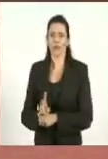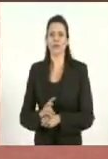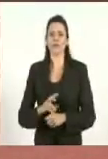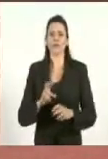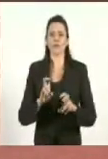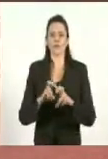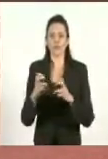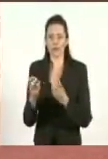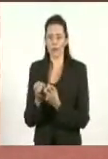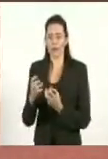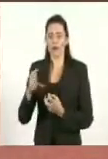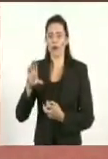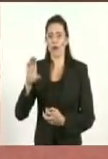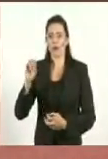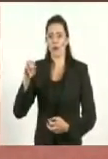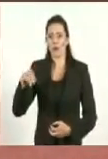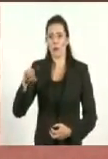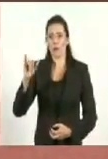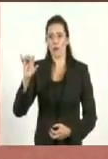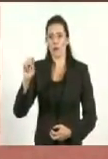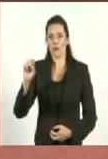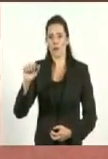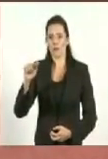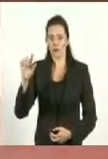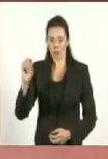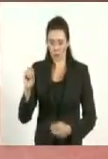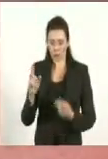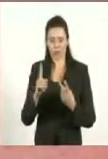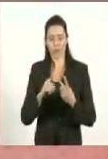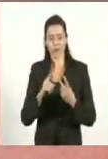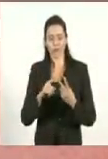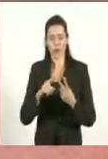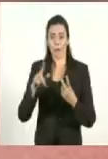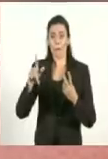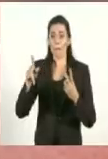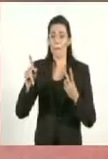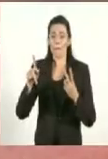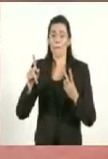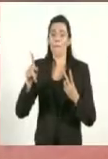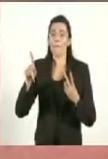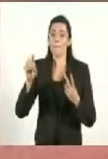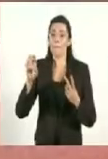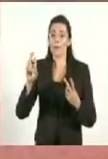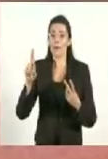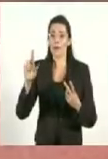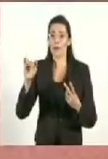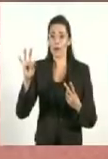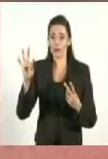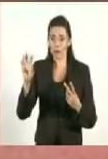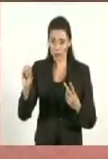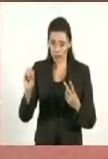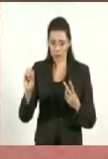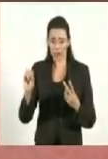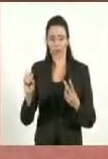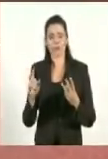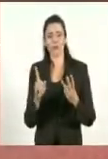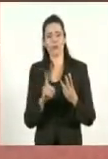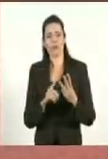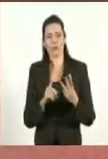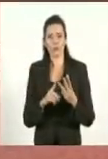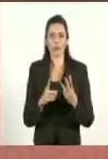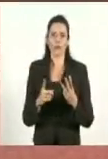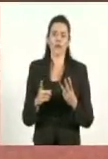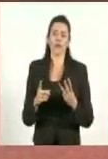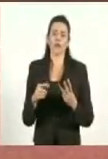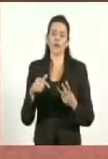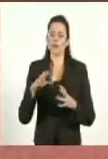peritos, criminalísticos, auxiliares, a diferença entre o valor incorporado e o valor decidido